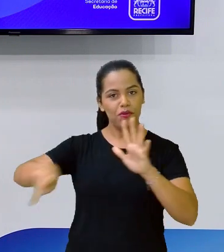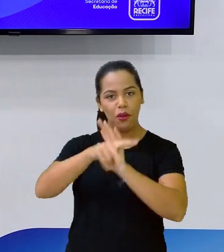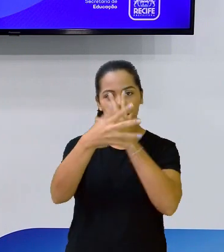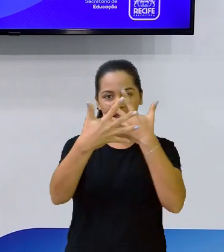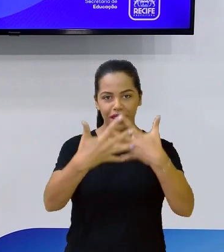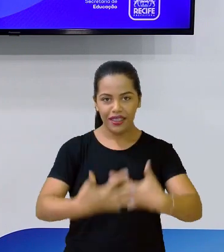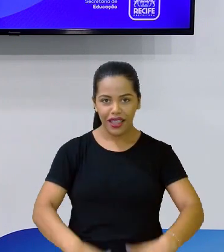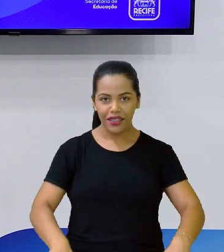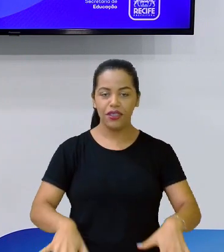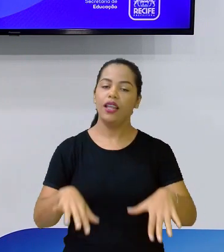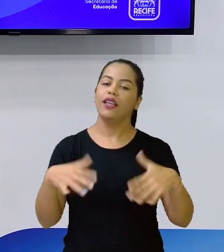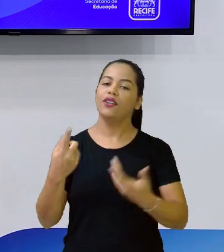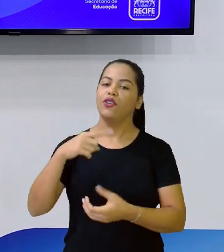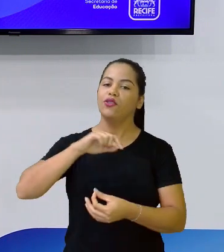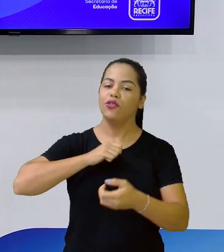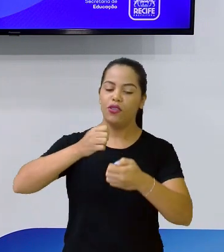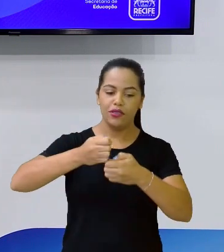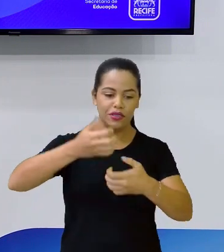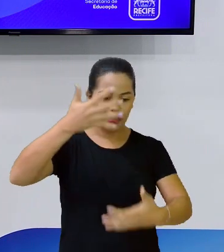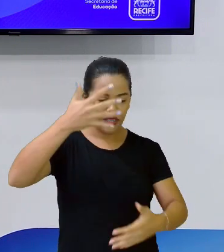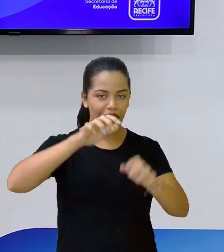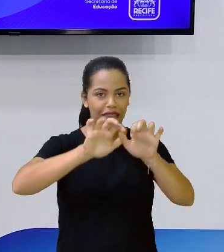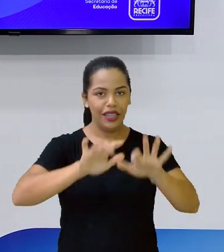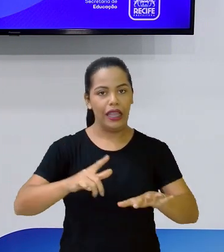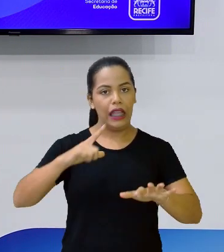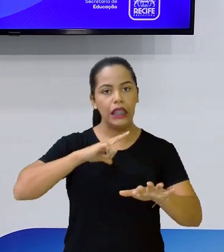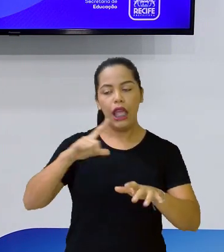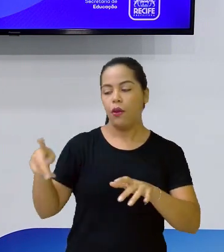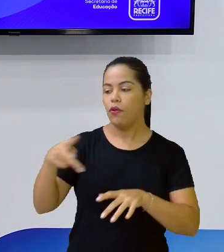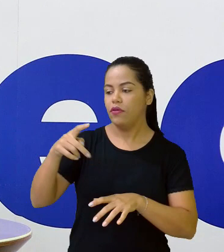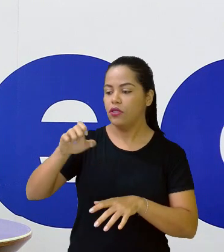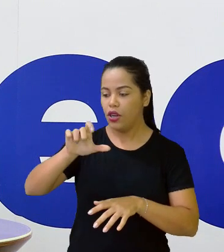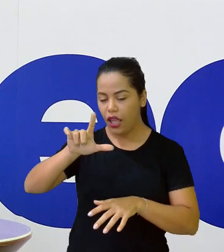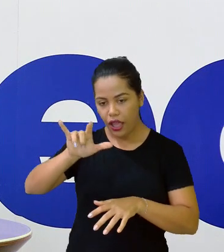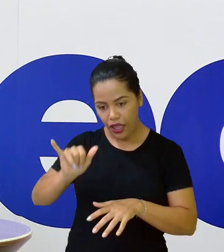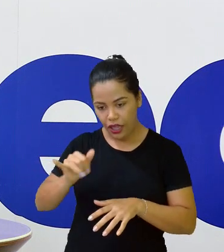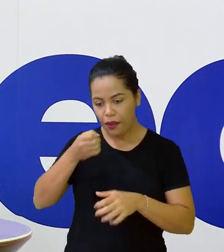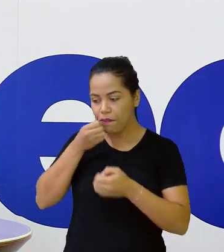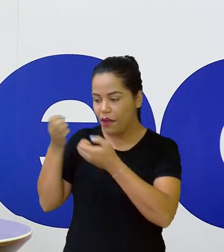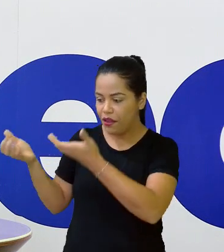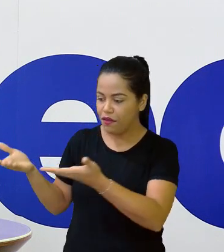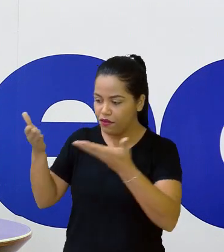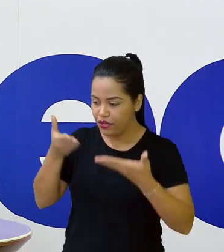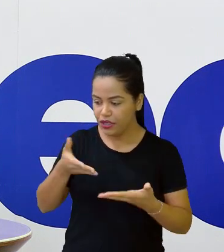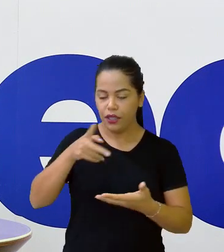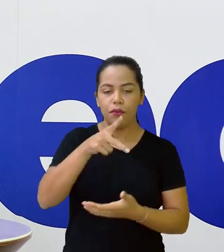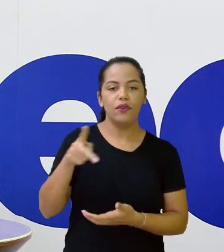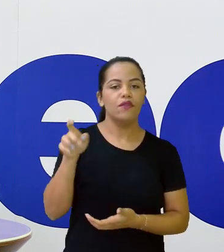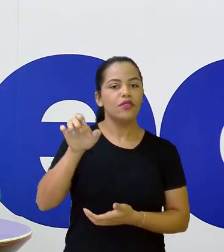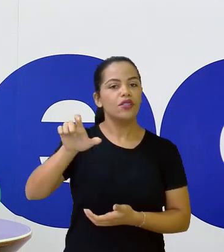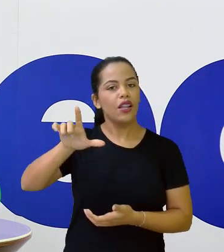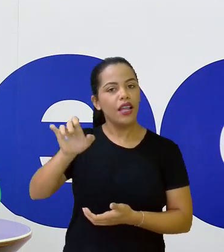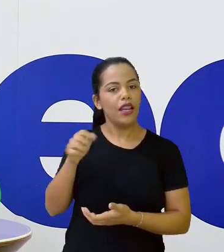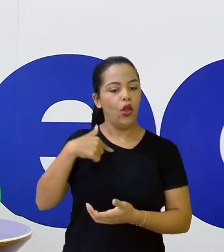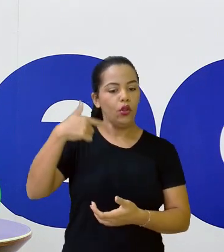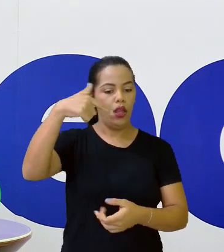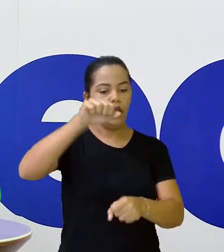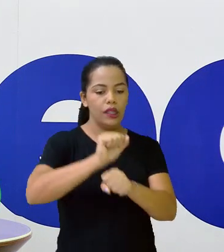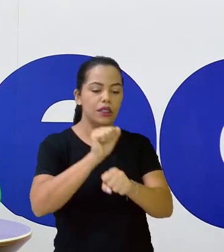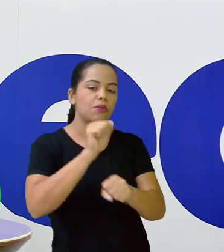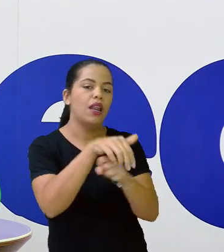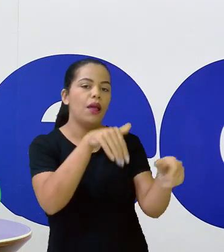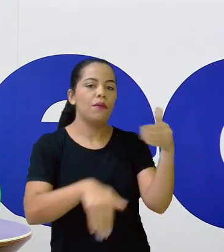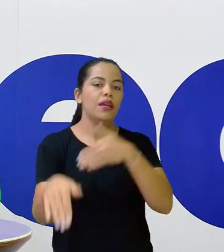E aqui no nosso chat temos a professora Eli. Seja bem-vinda, professora Eli. Obrigada, professora Sinara, aqui aguardando a participação dos